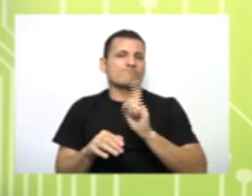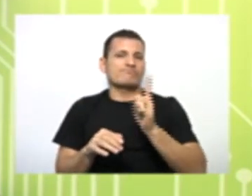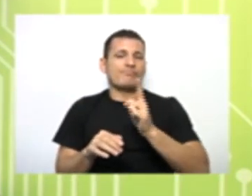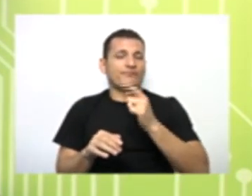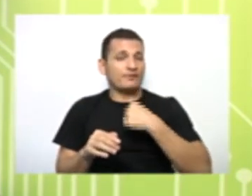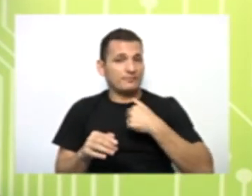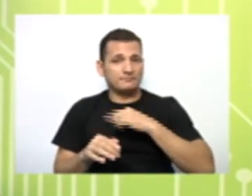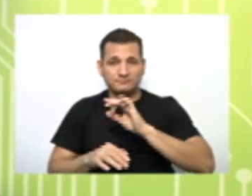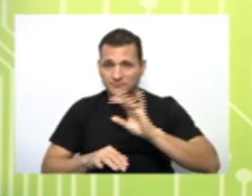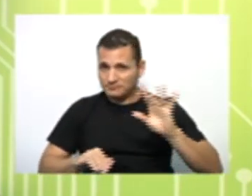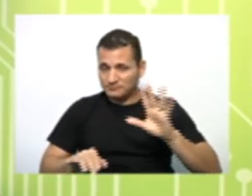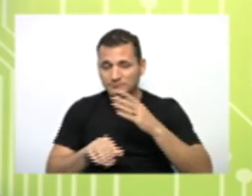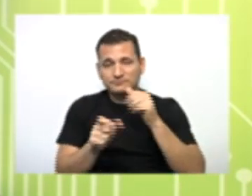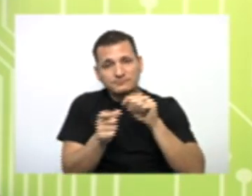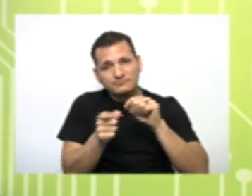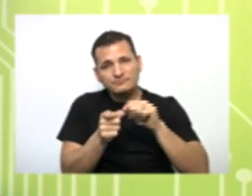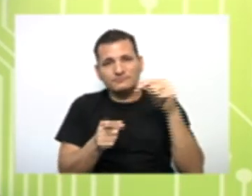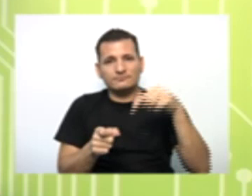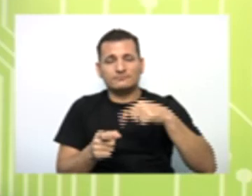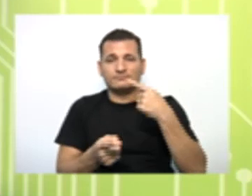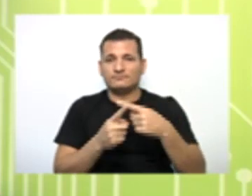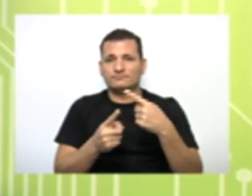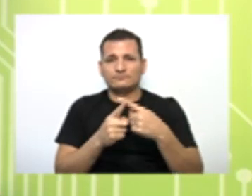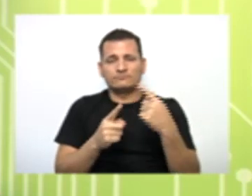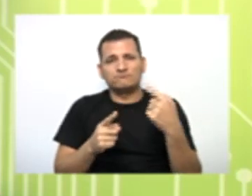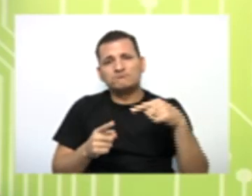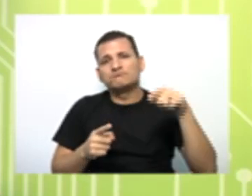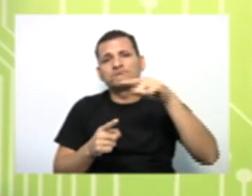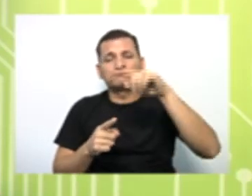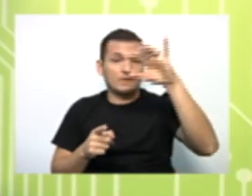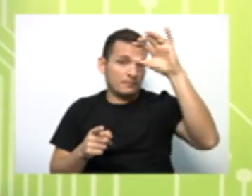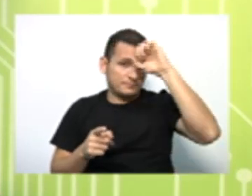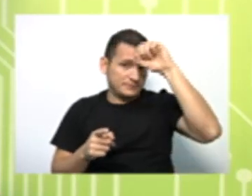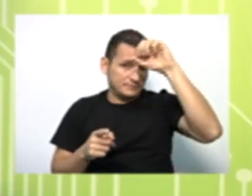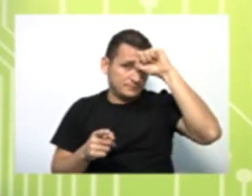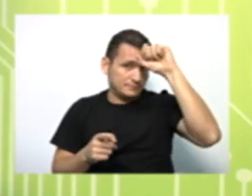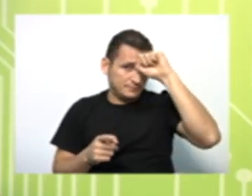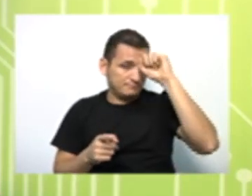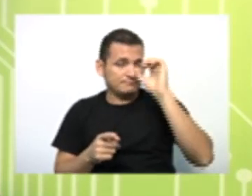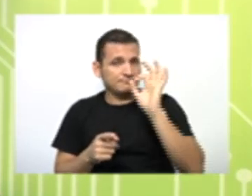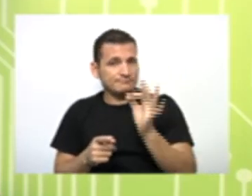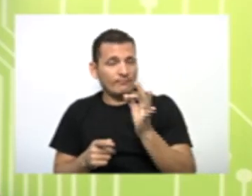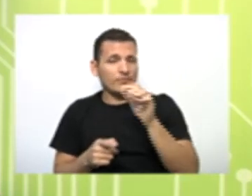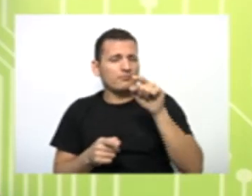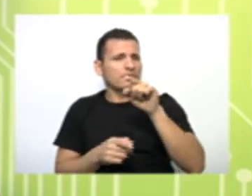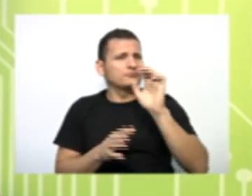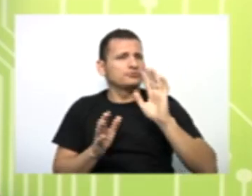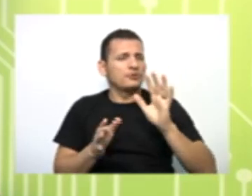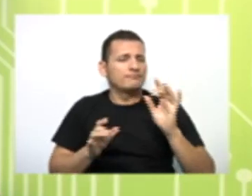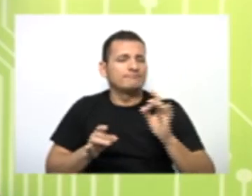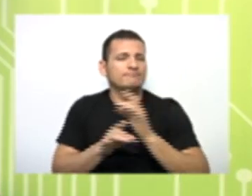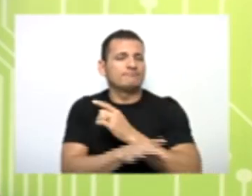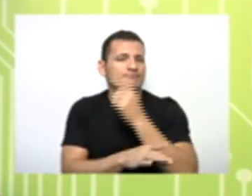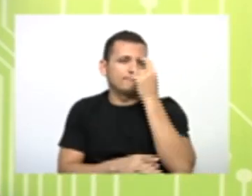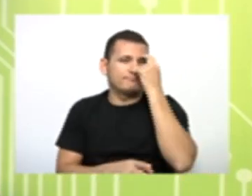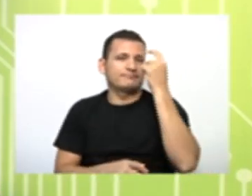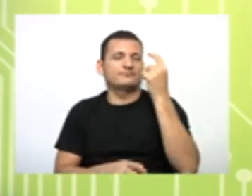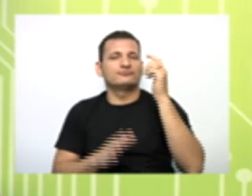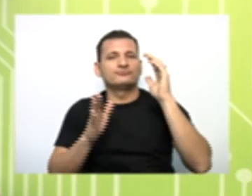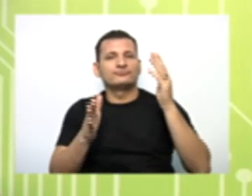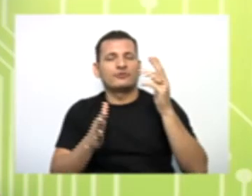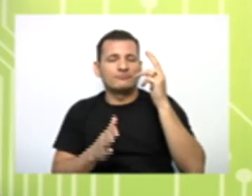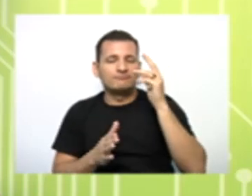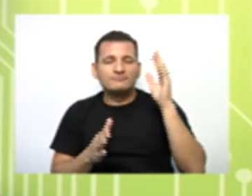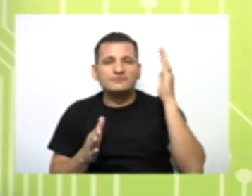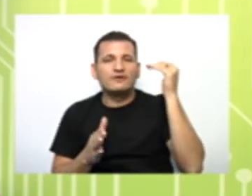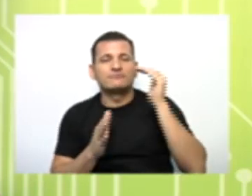estou fazendo isso porque nós estamos aprendendo. E aí, quando você já tiver, ó, maceteado,